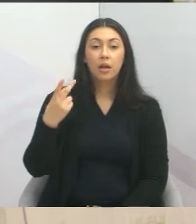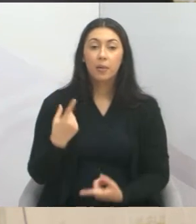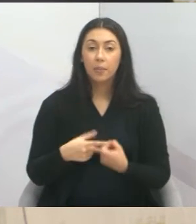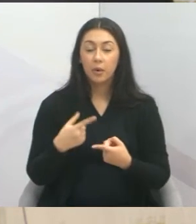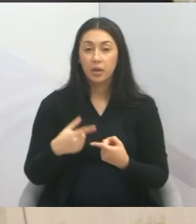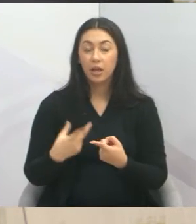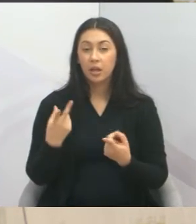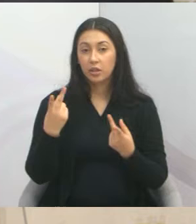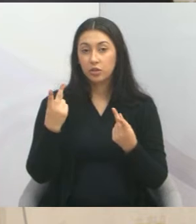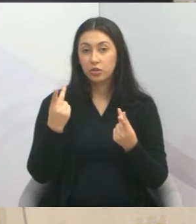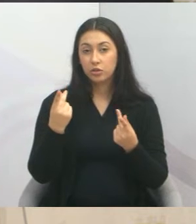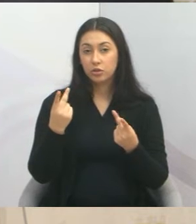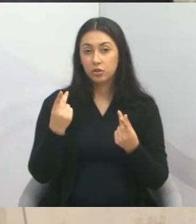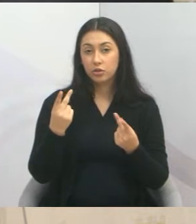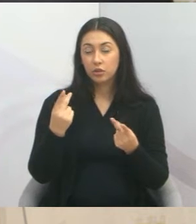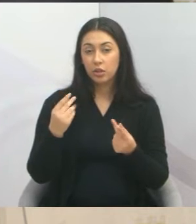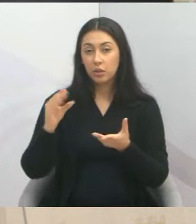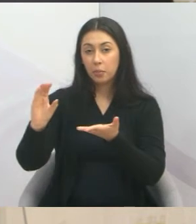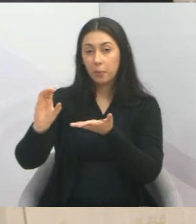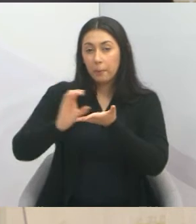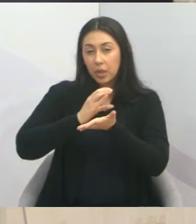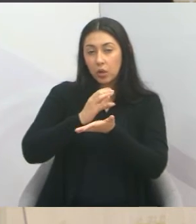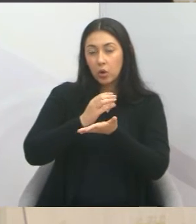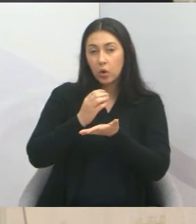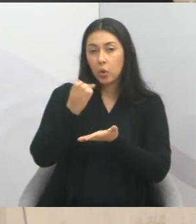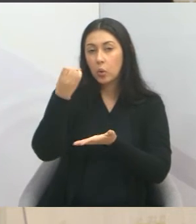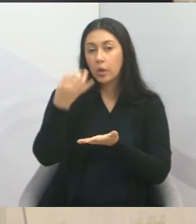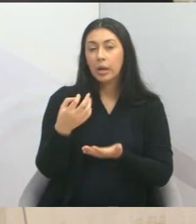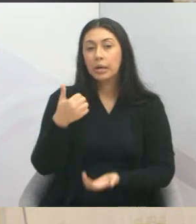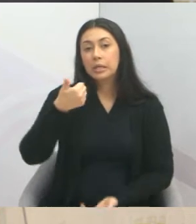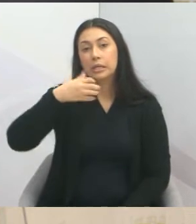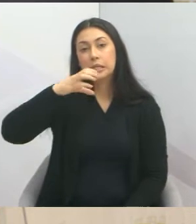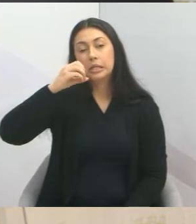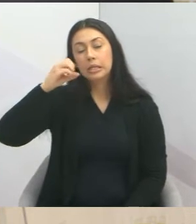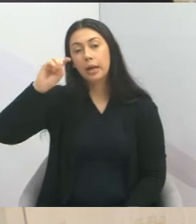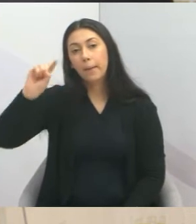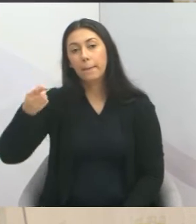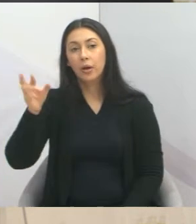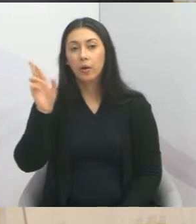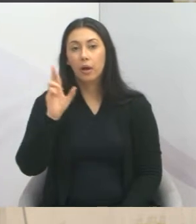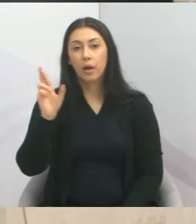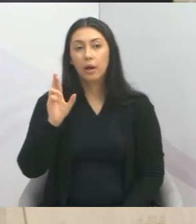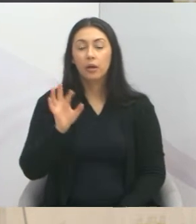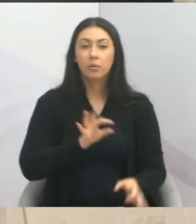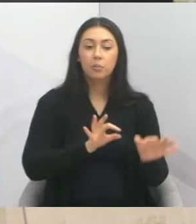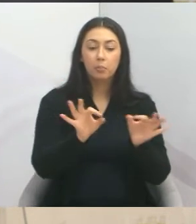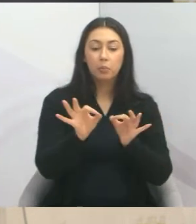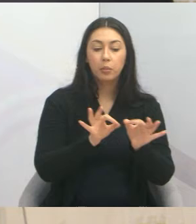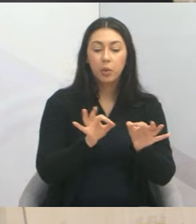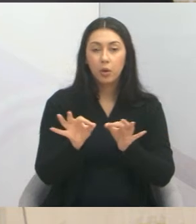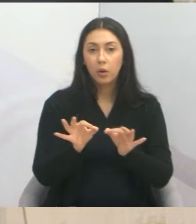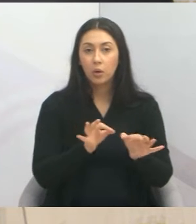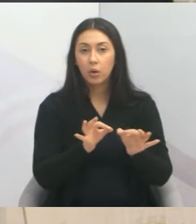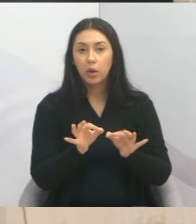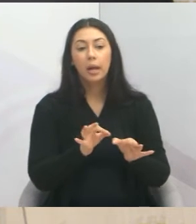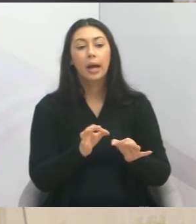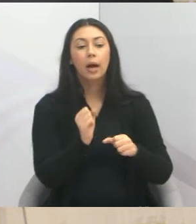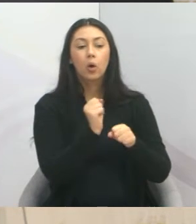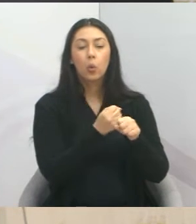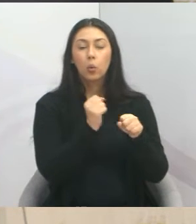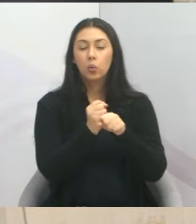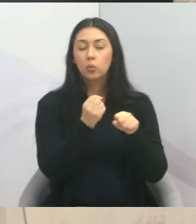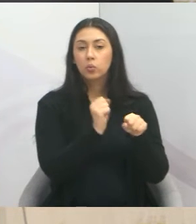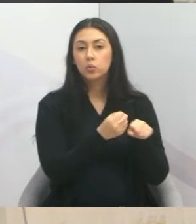município de Jacareí de emenda parlamentar no valor de cem mil reais para a estruturação da rede de serviços de atenção básica de saúde